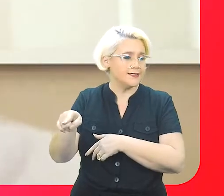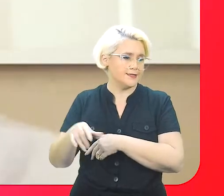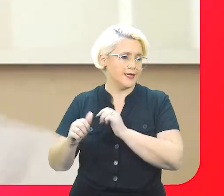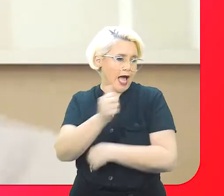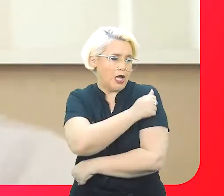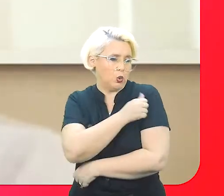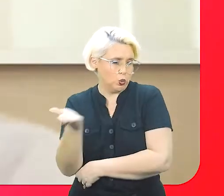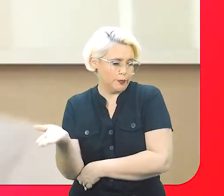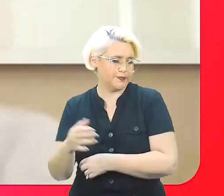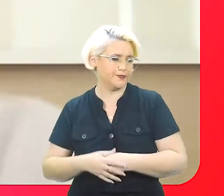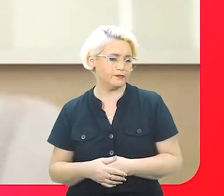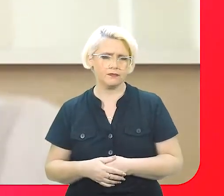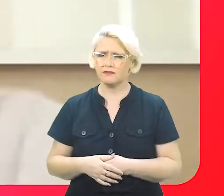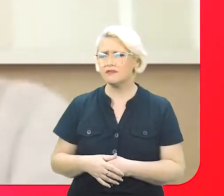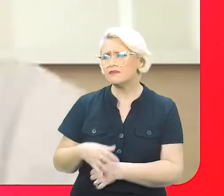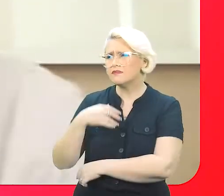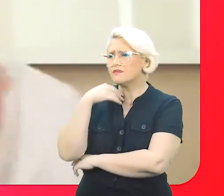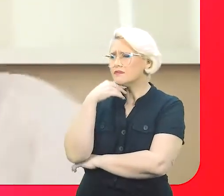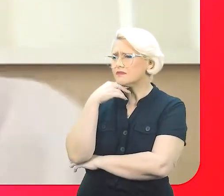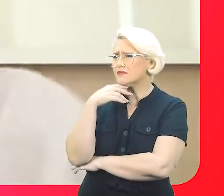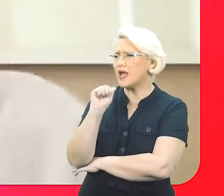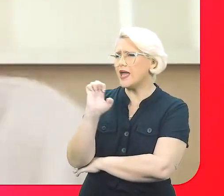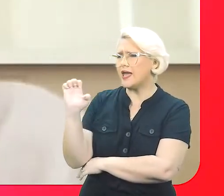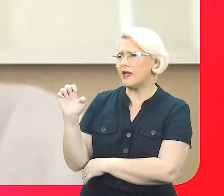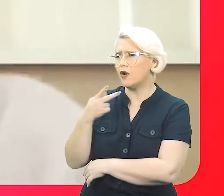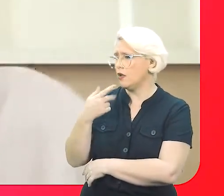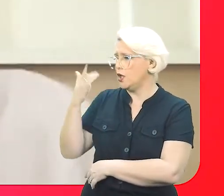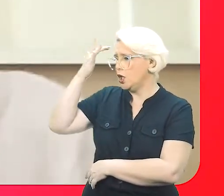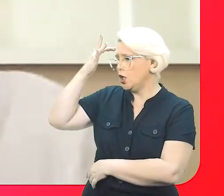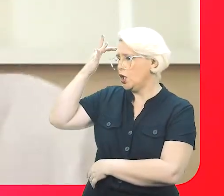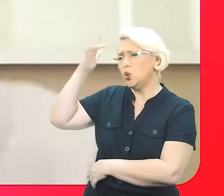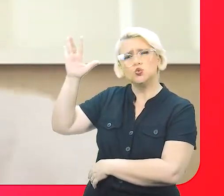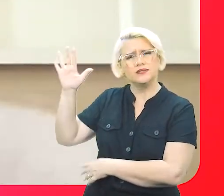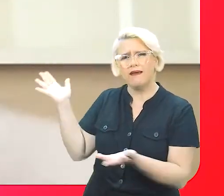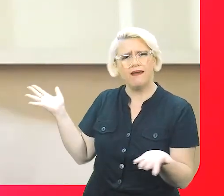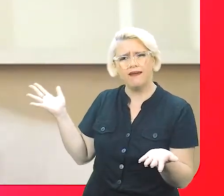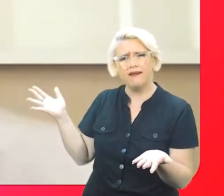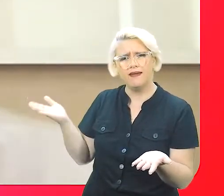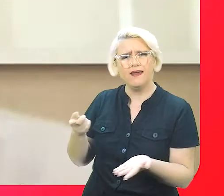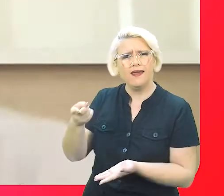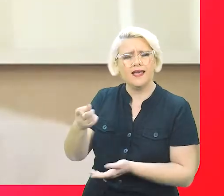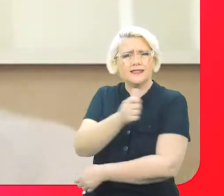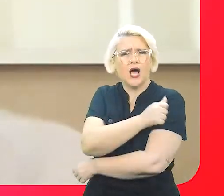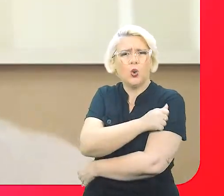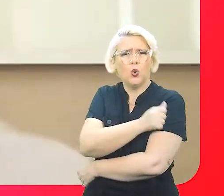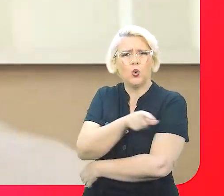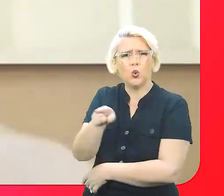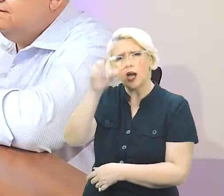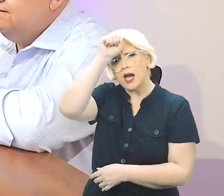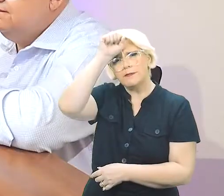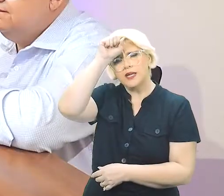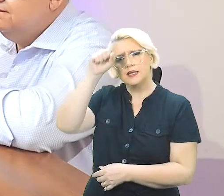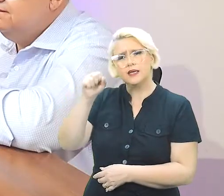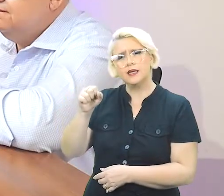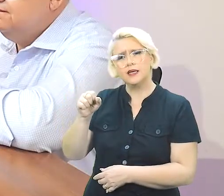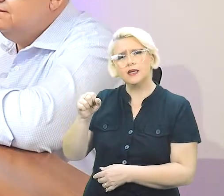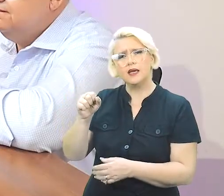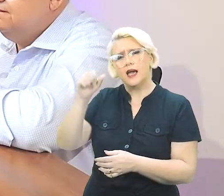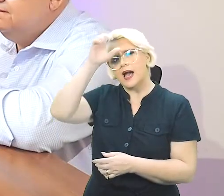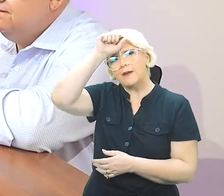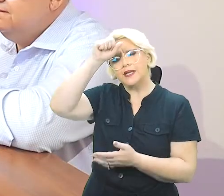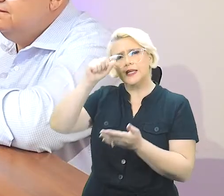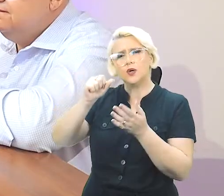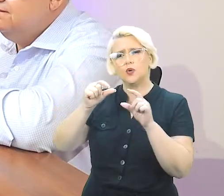aqui. Ela disse, mas eu não sei, esse menino aqui aprendeu a usar o ábaco